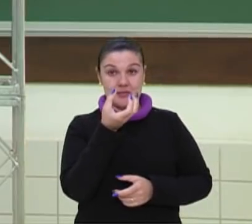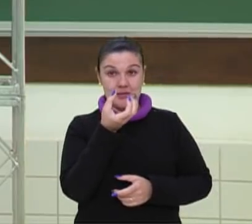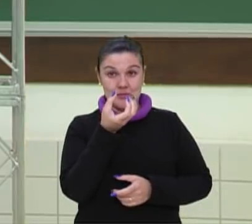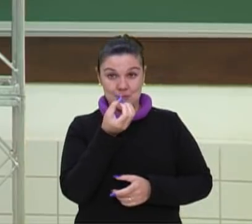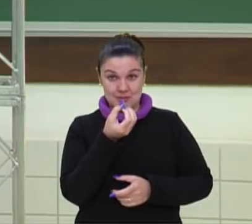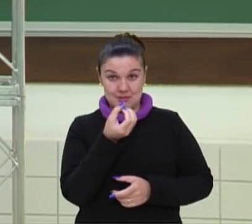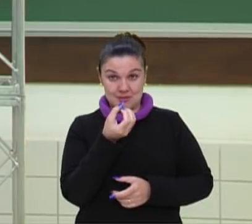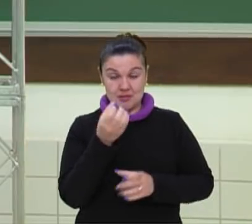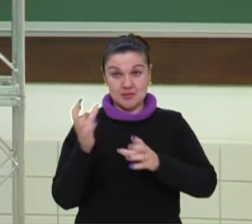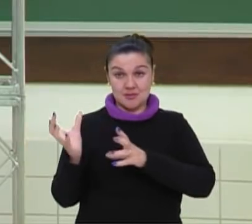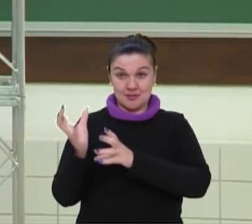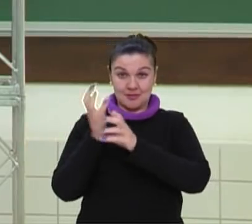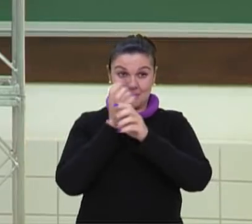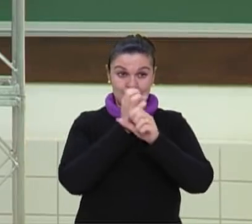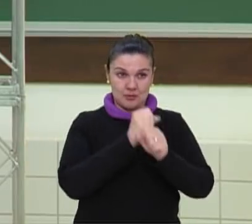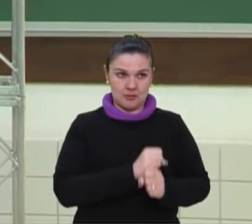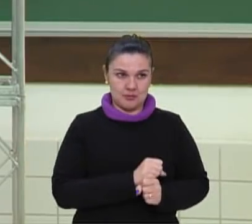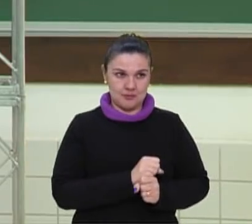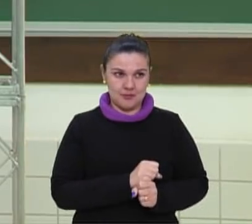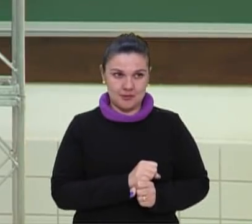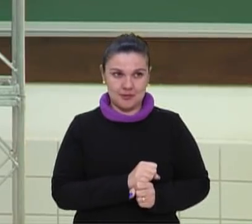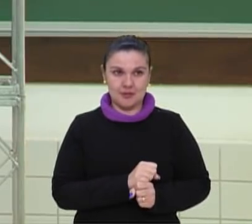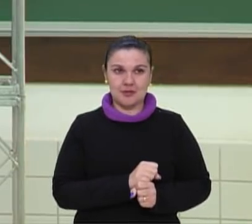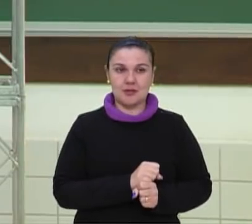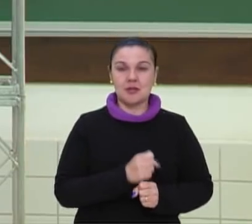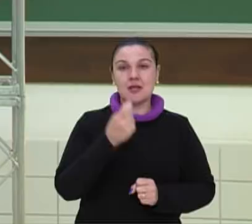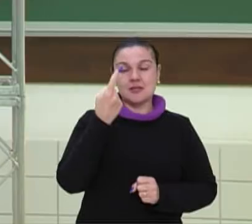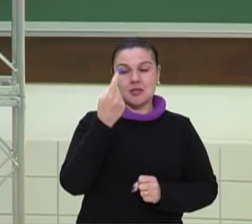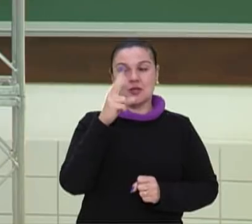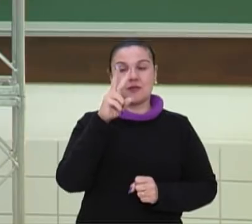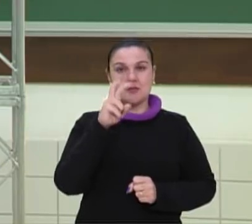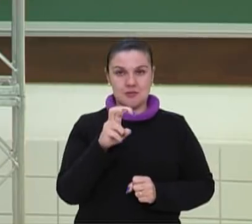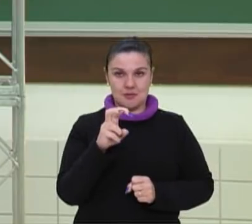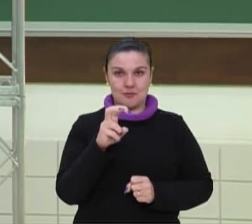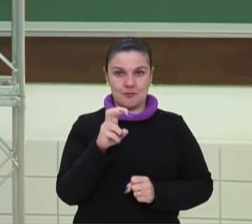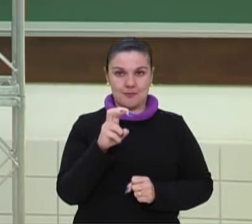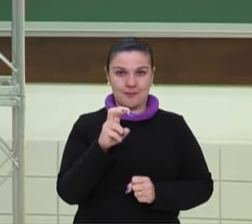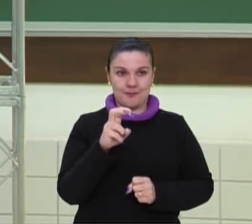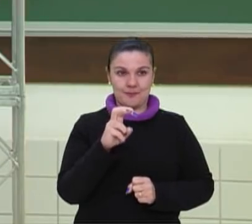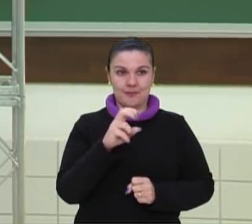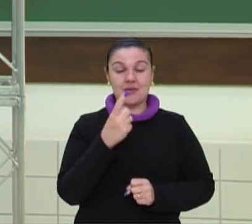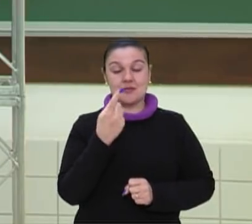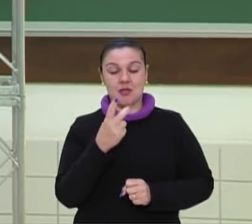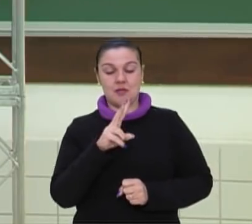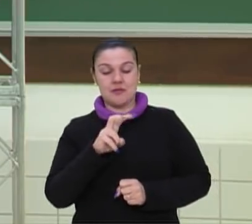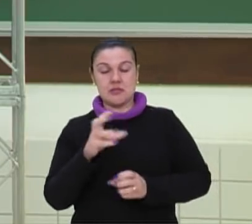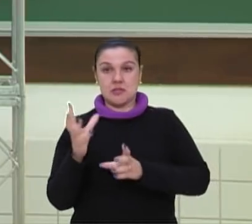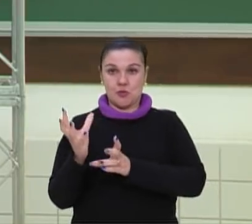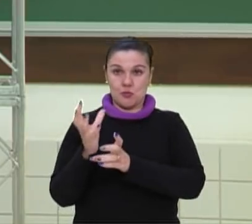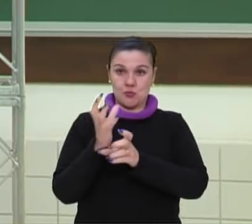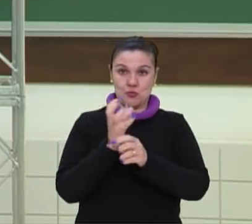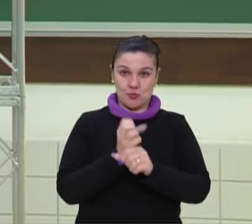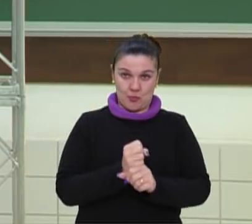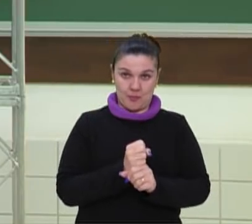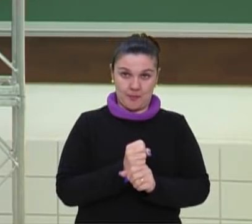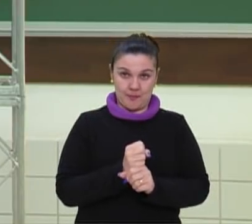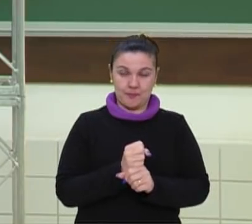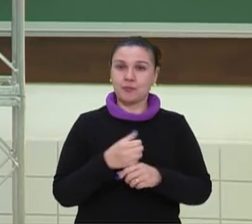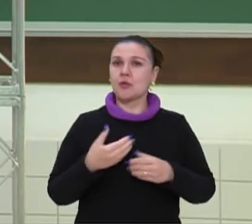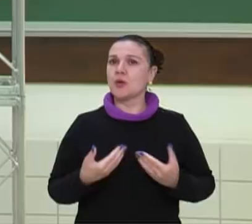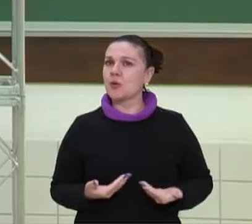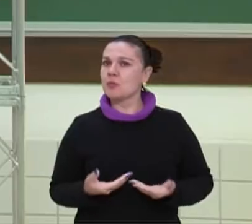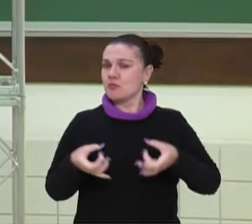360 graus é o total. Se a gente já tira 125, já tira mais 125, o